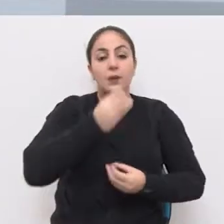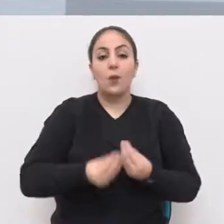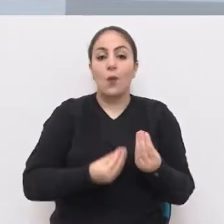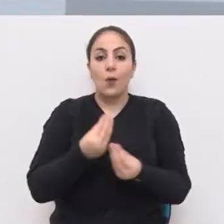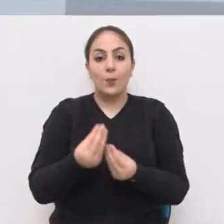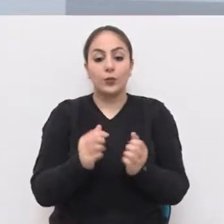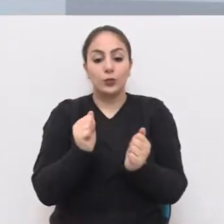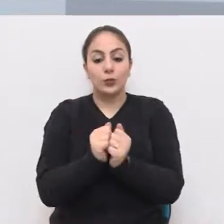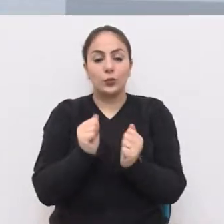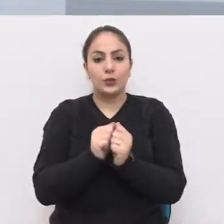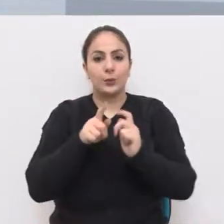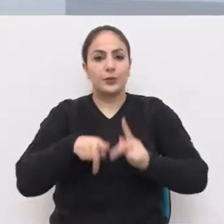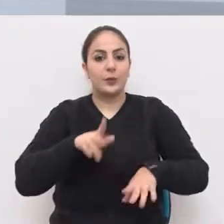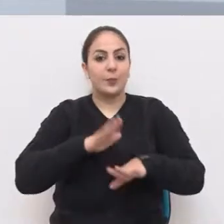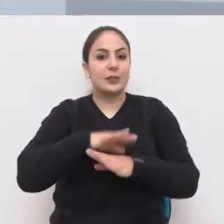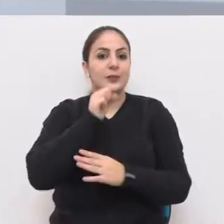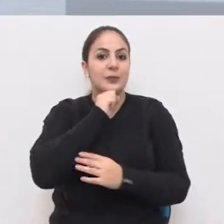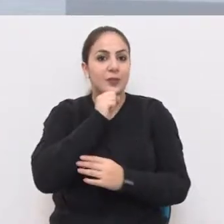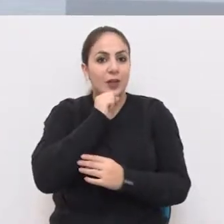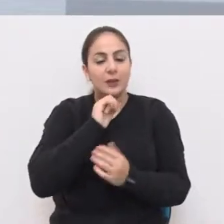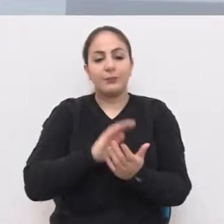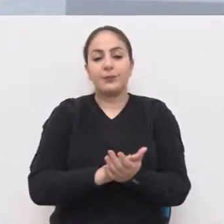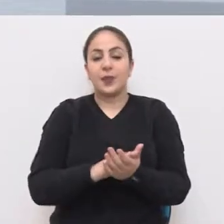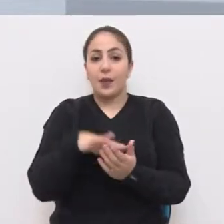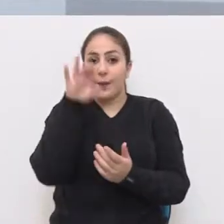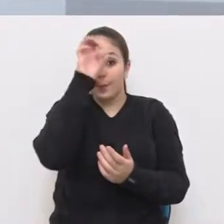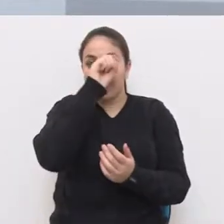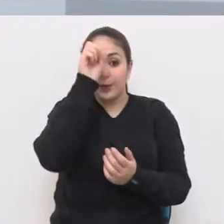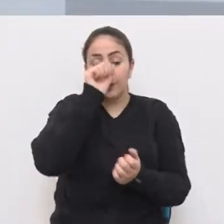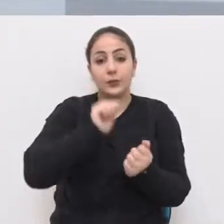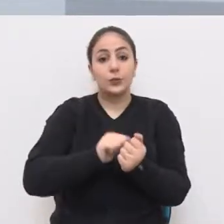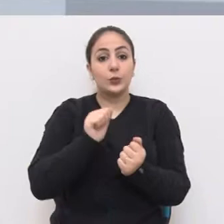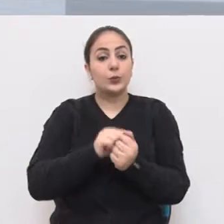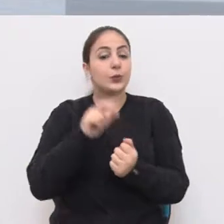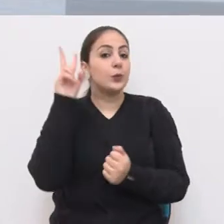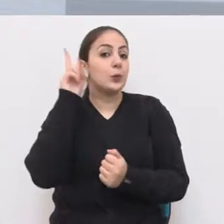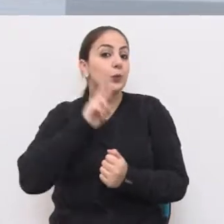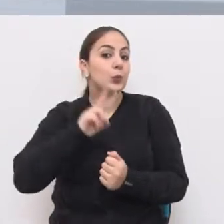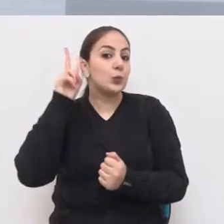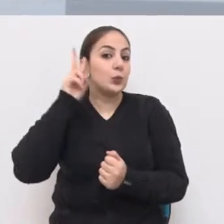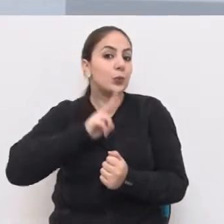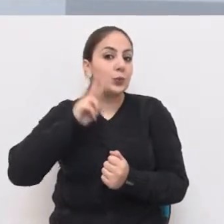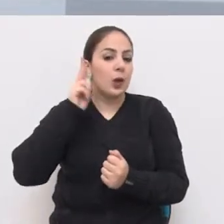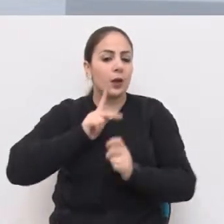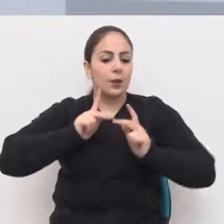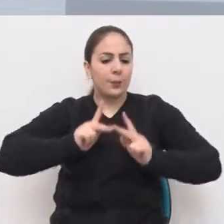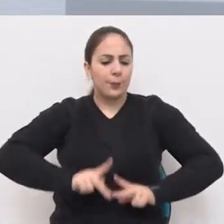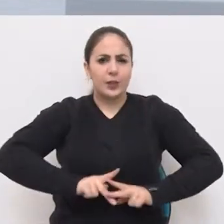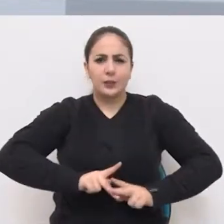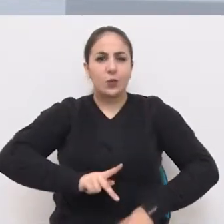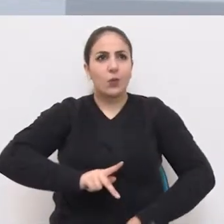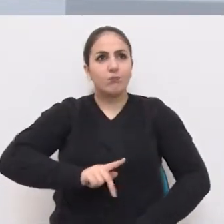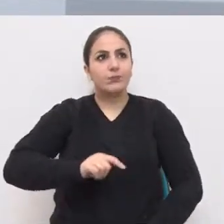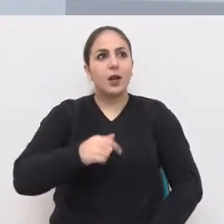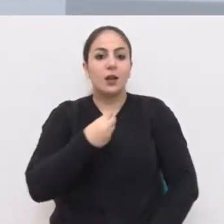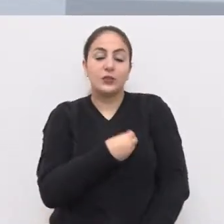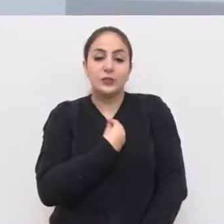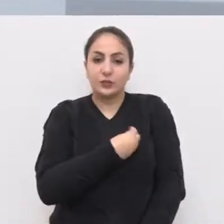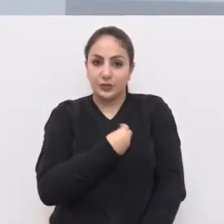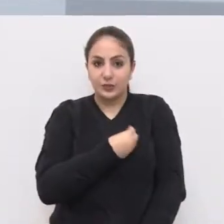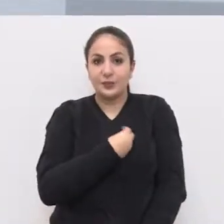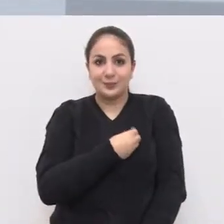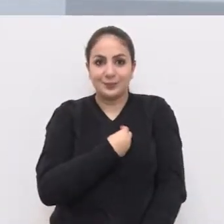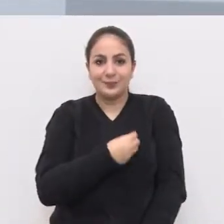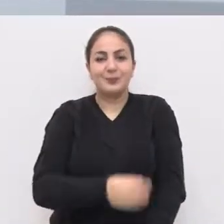com as pessoas mais idosas, aprendam com histórias de outras pessoas que,